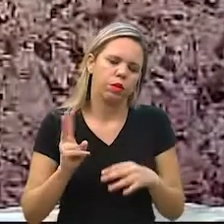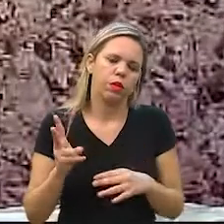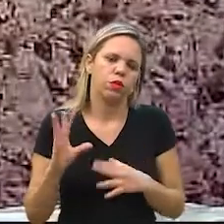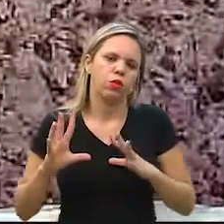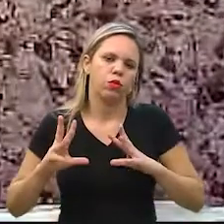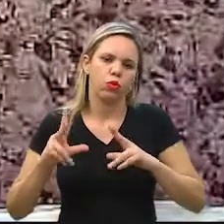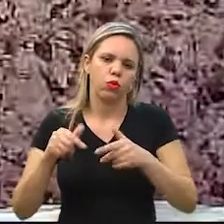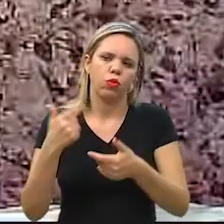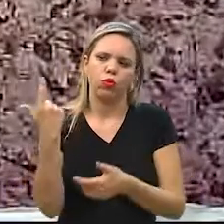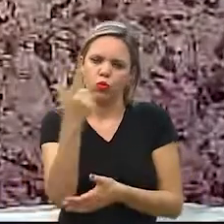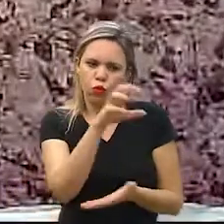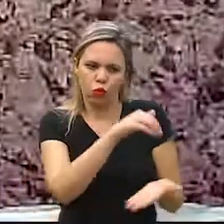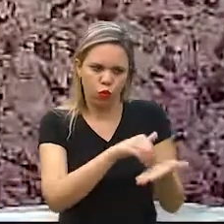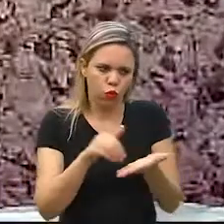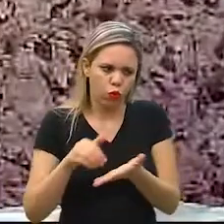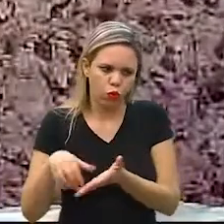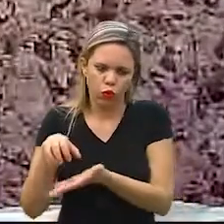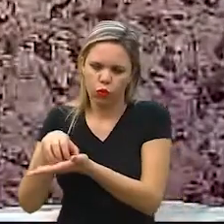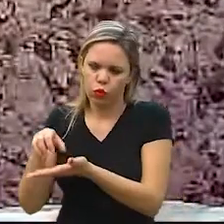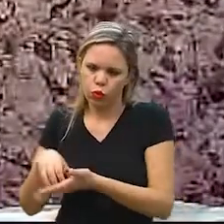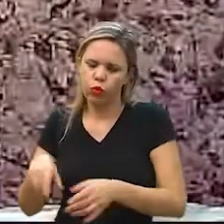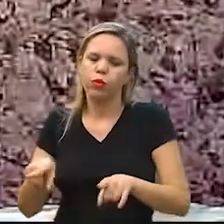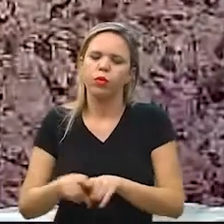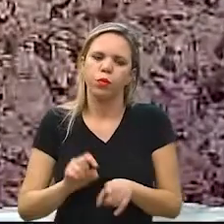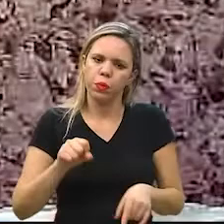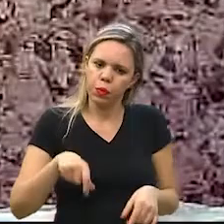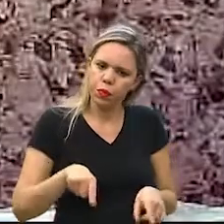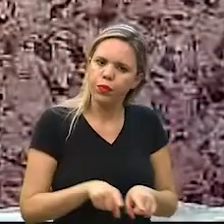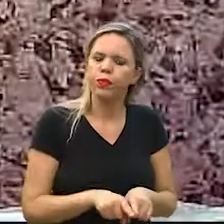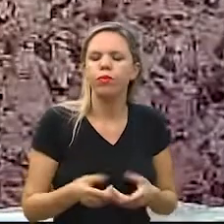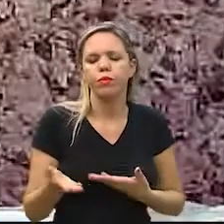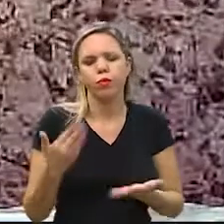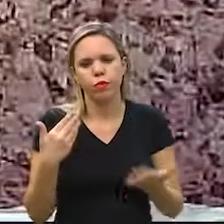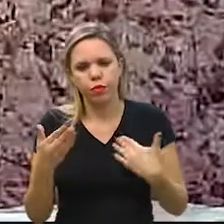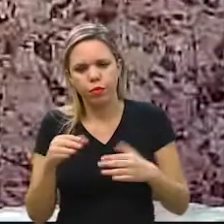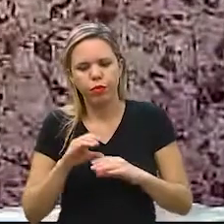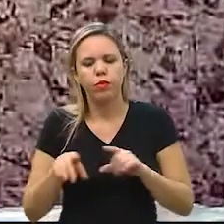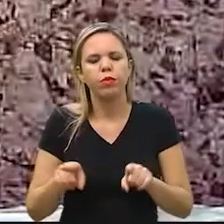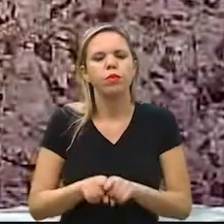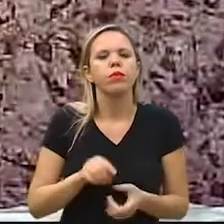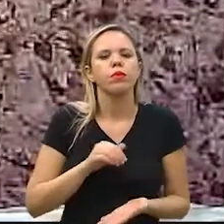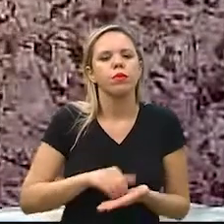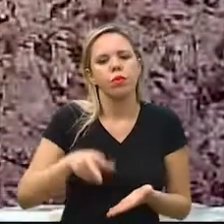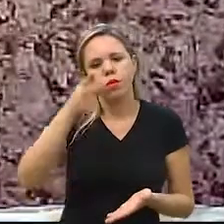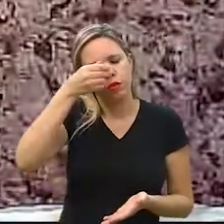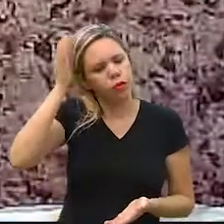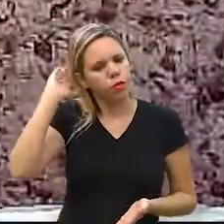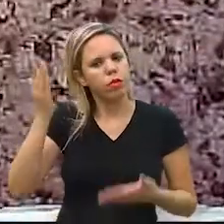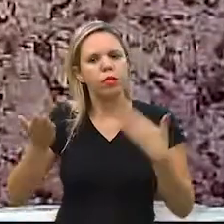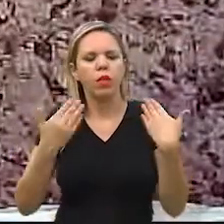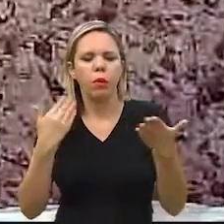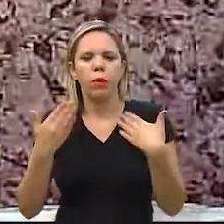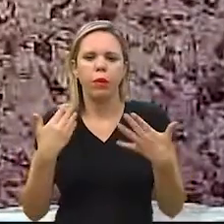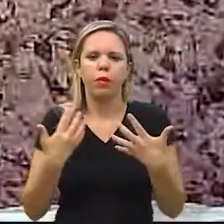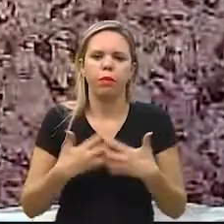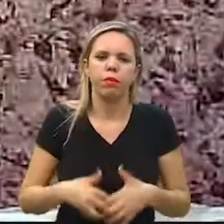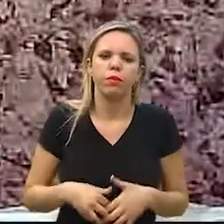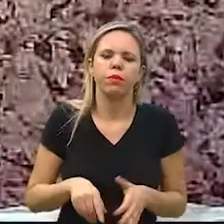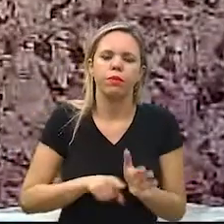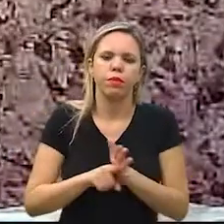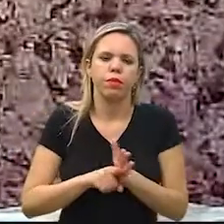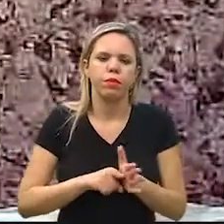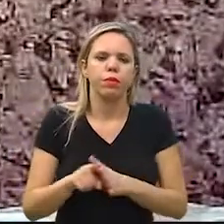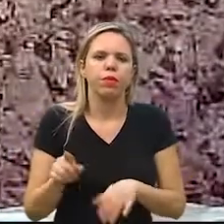com todos os outros secretários, com o gabinete do prefeito, numa discussão de busca